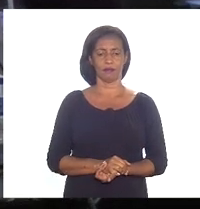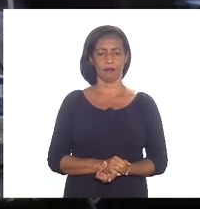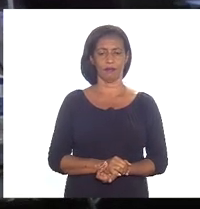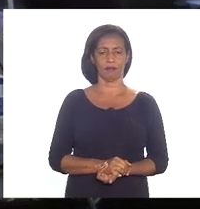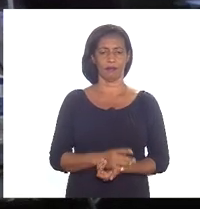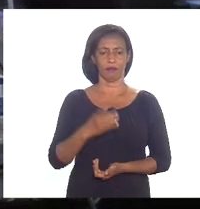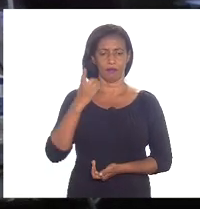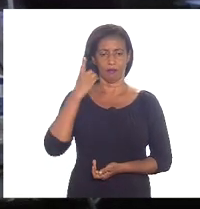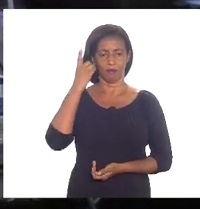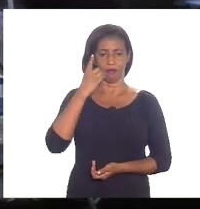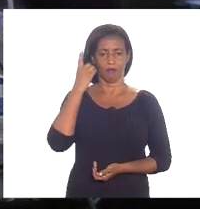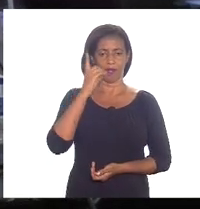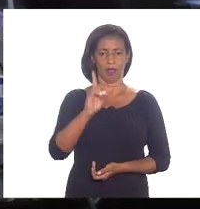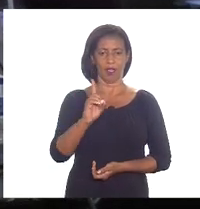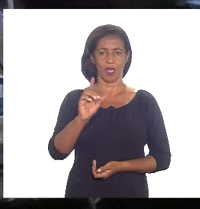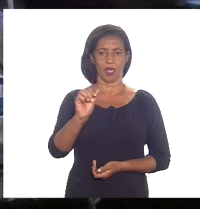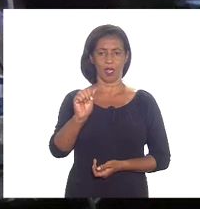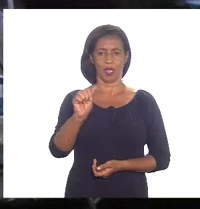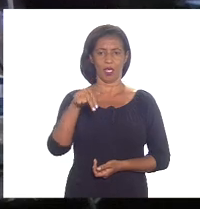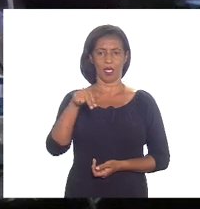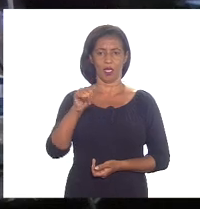Deputado Daniel Liberon.